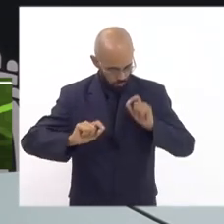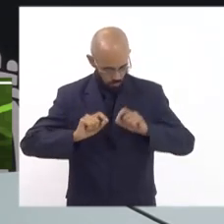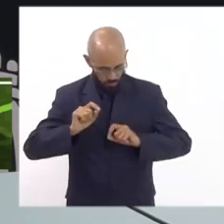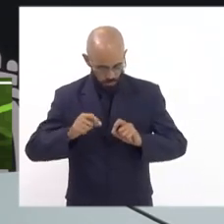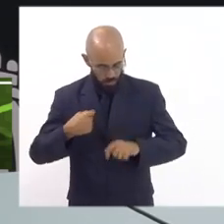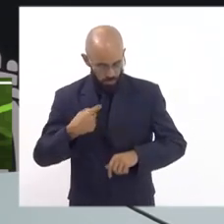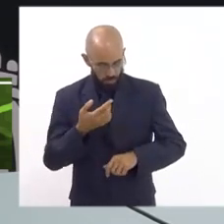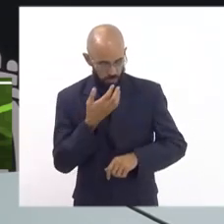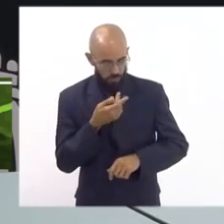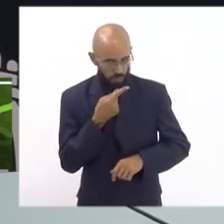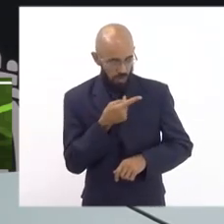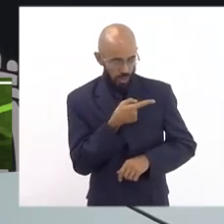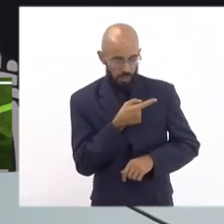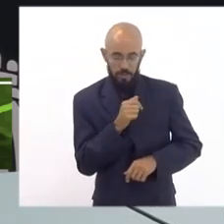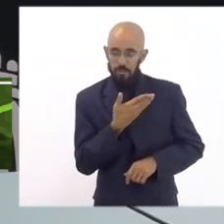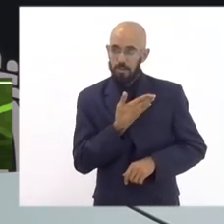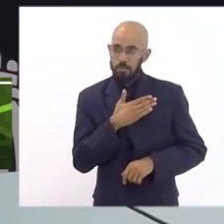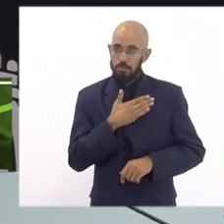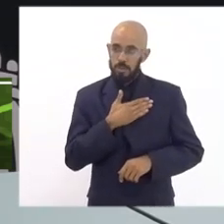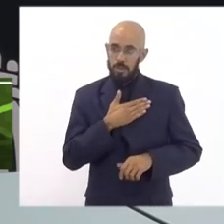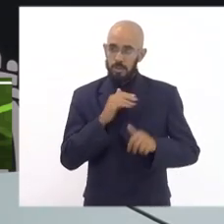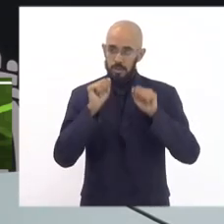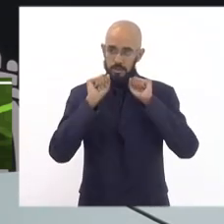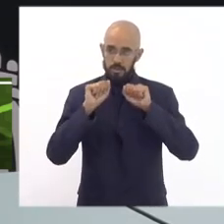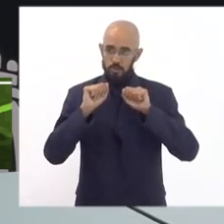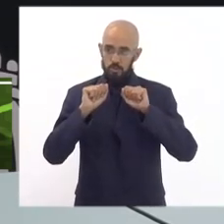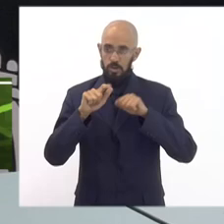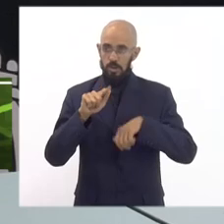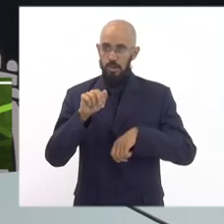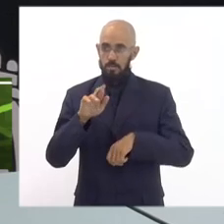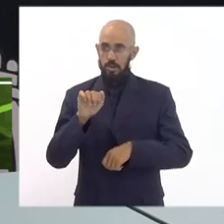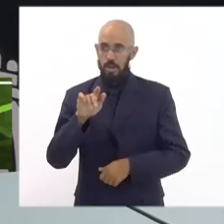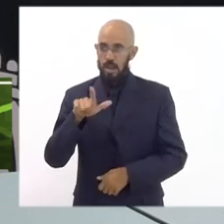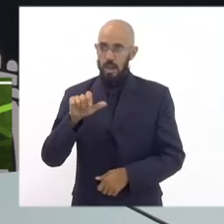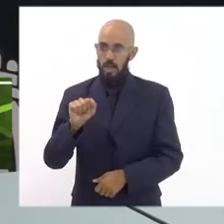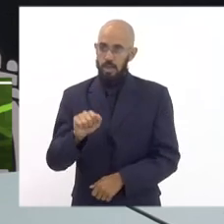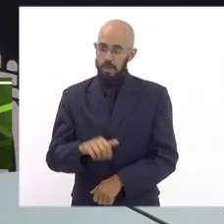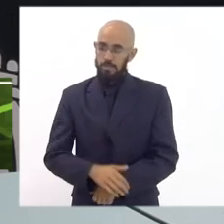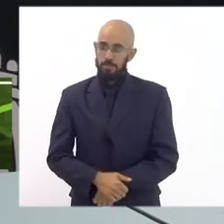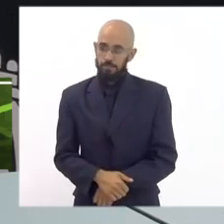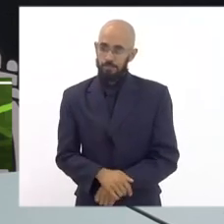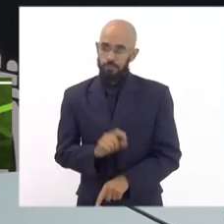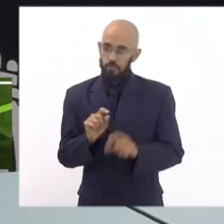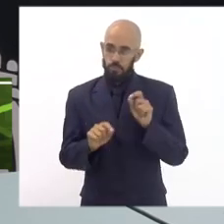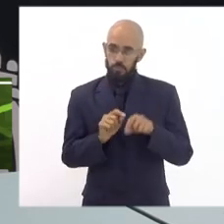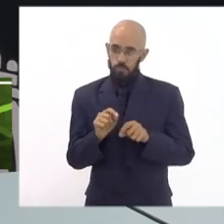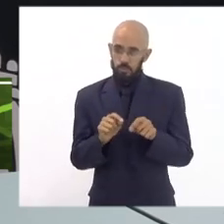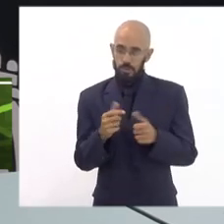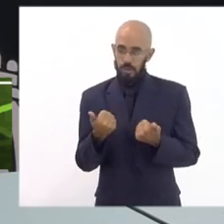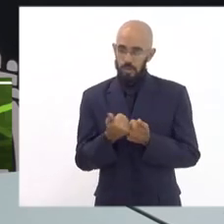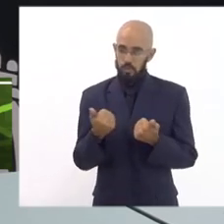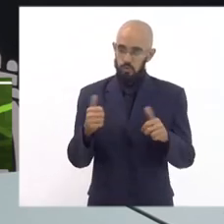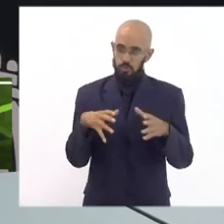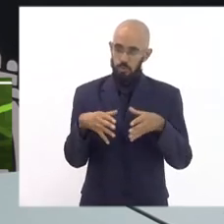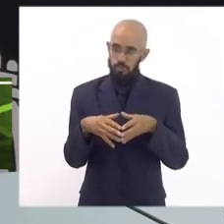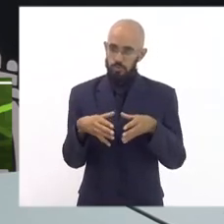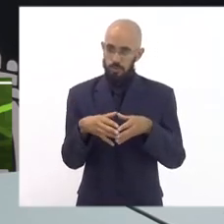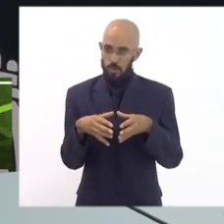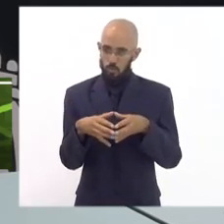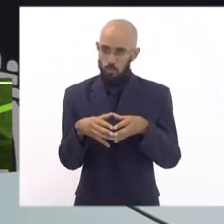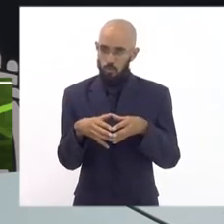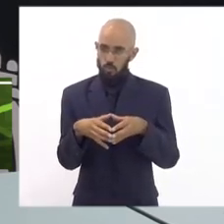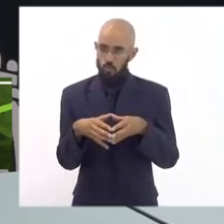comentava aqui com a minha assessora Gabriela, naquela subcomissão, viu, deputado Márcio